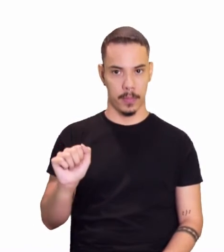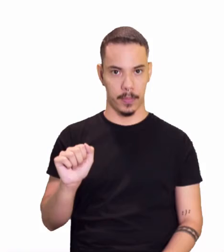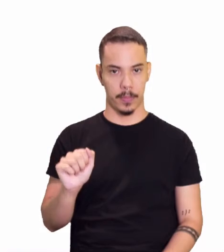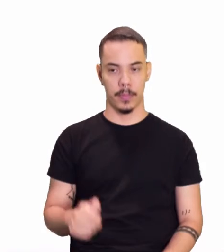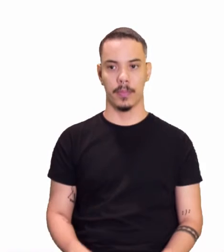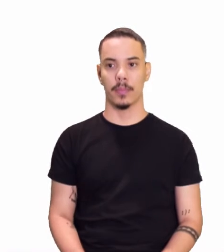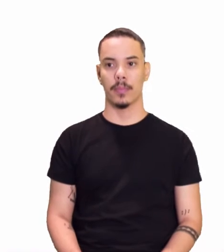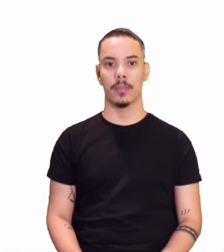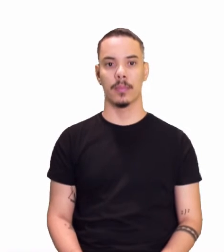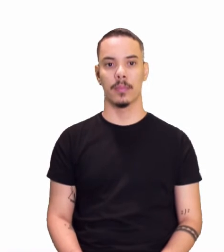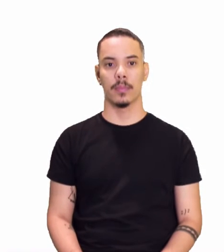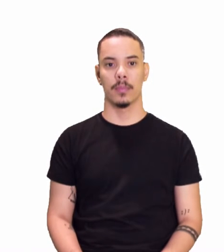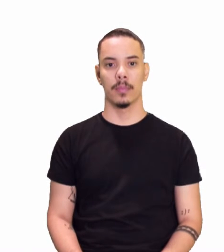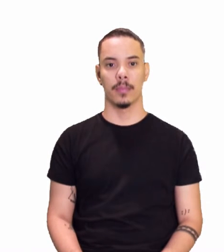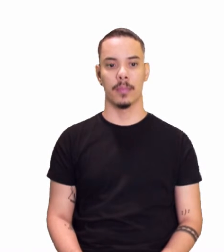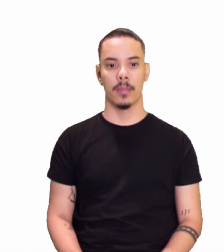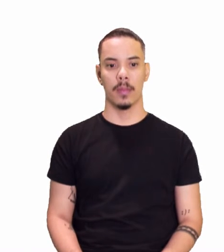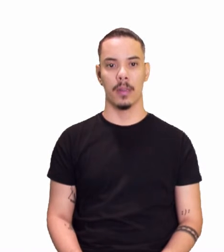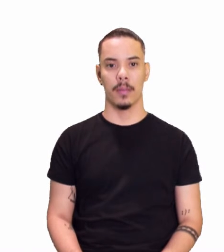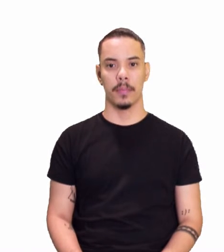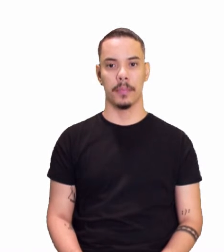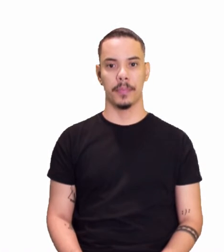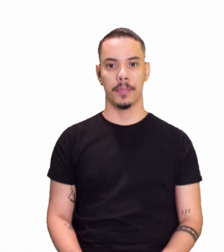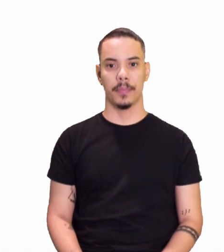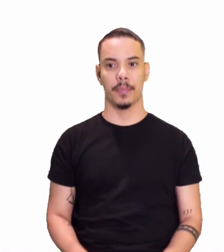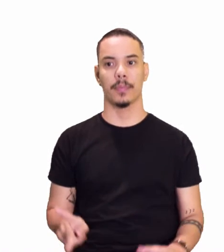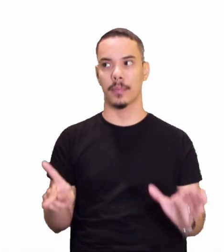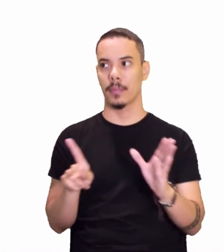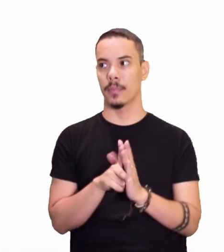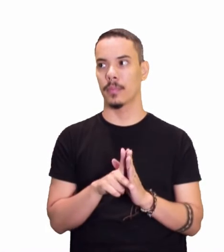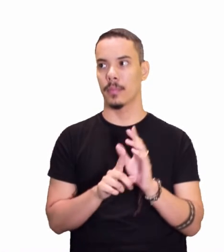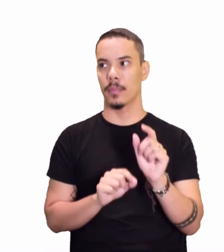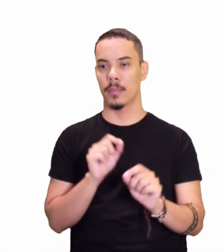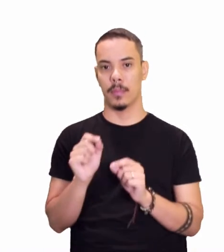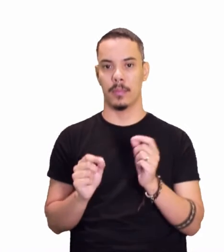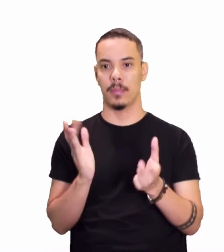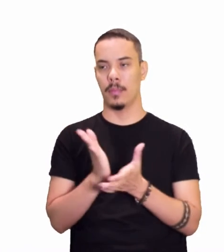certo? Essa é uma prosa aí, a prosa humanista, ela era